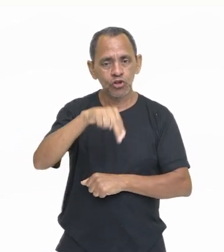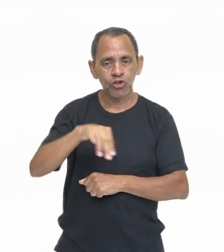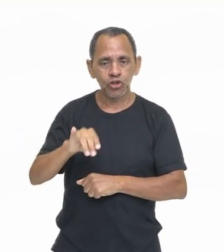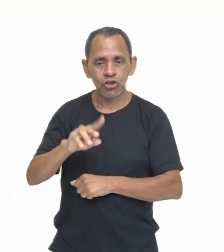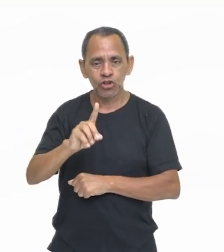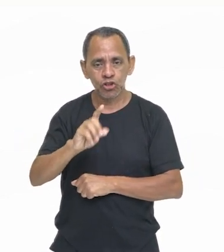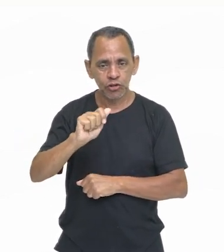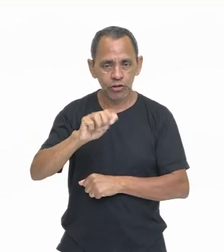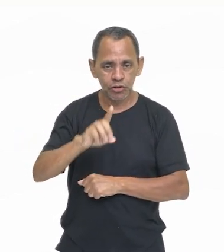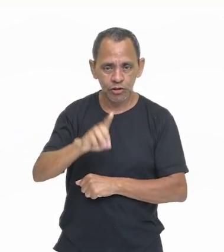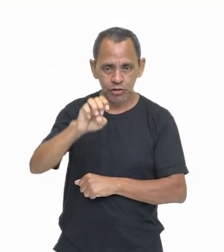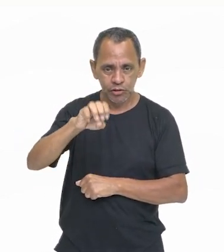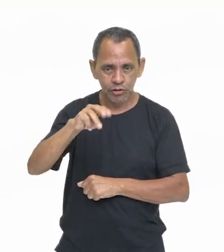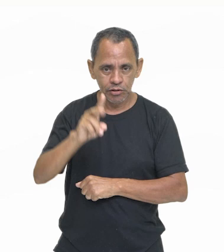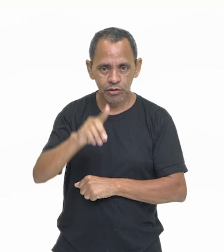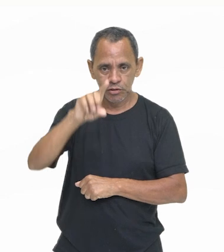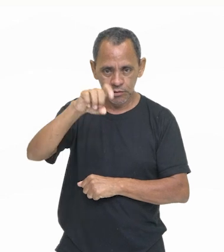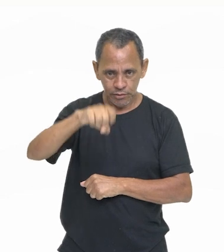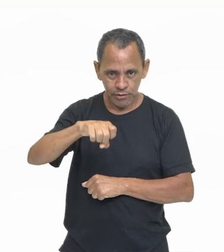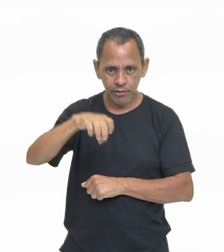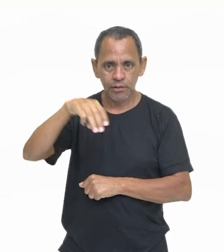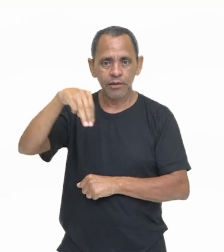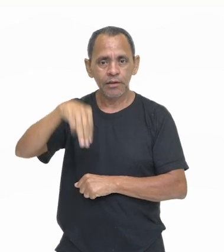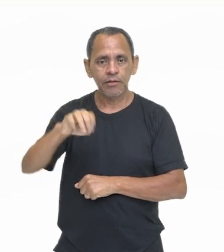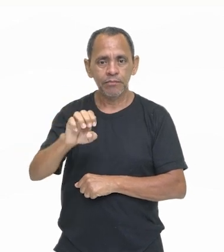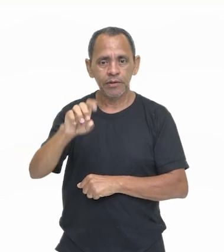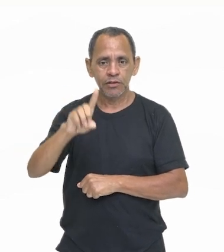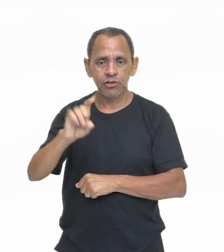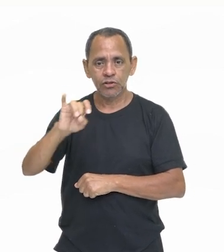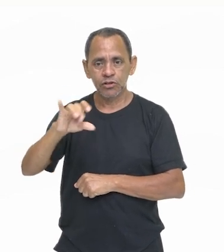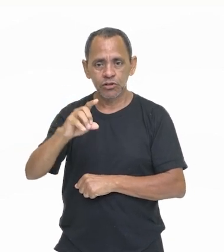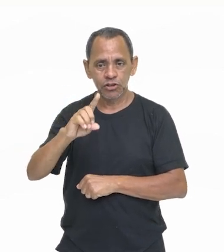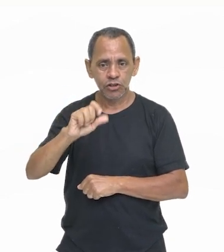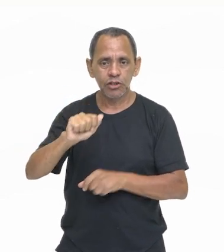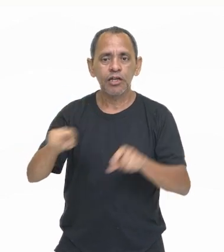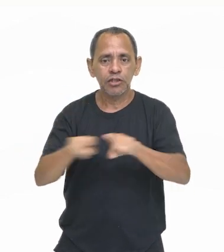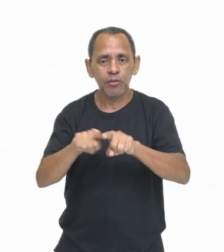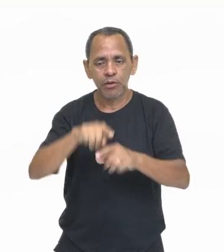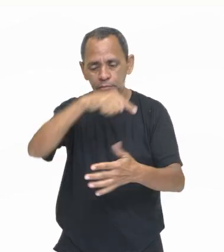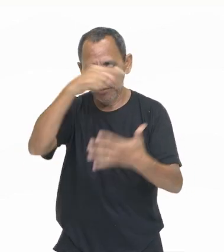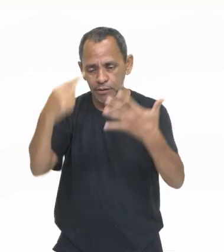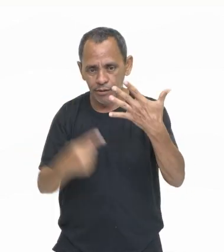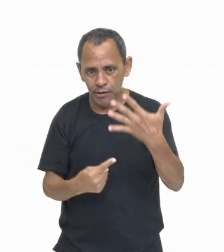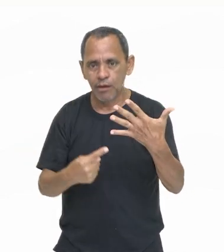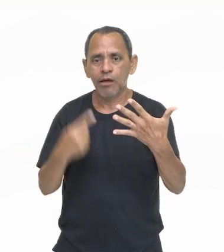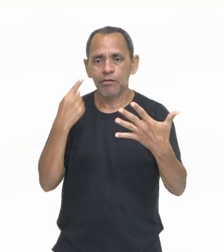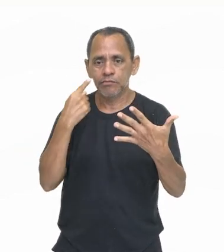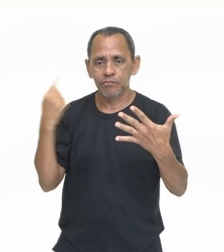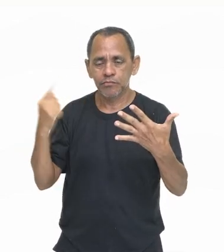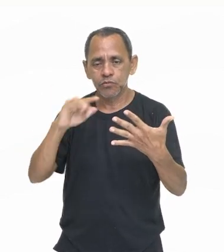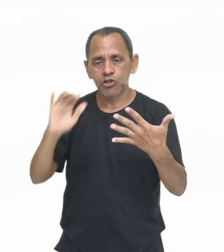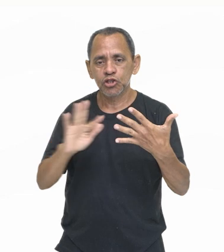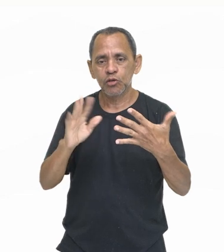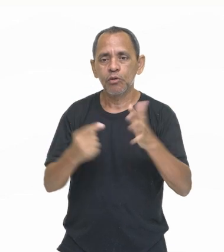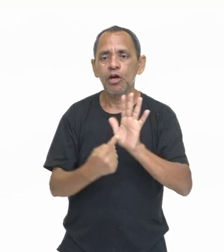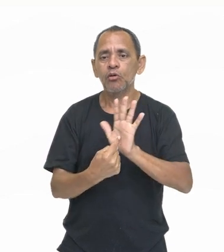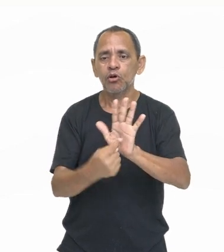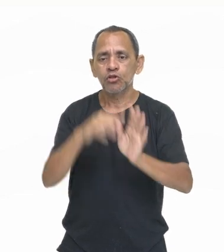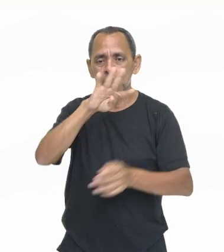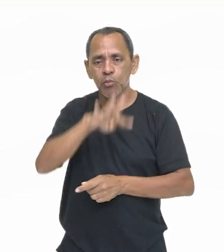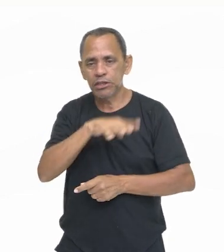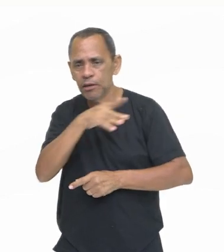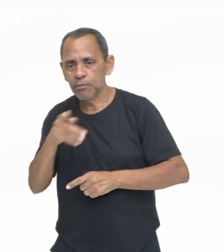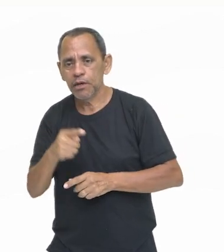quilograma, o hectograma, o decagrama, o grama, o decigrama, o centigrama e miligrama. Bom, qual é o principal motivo do